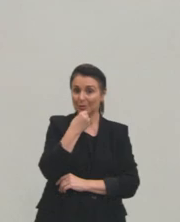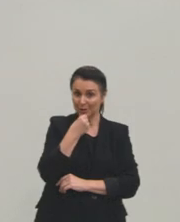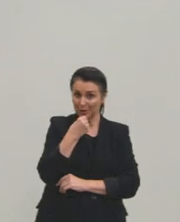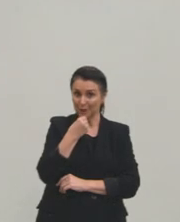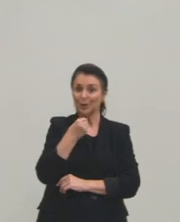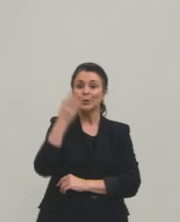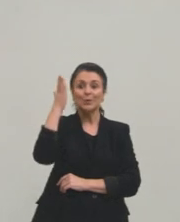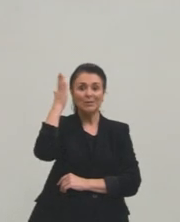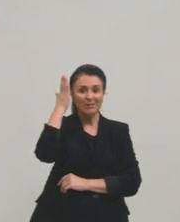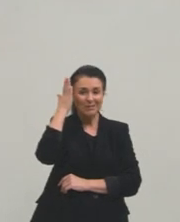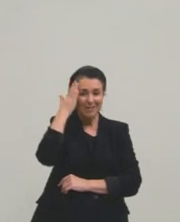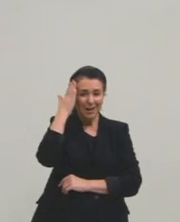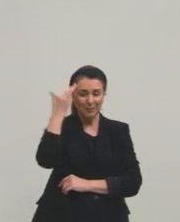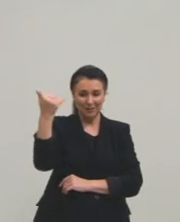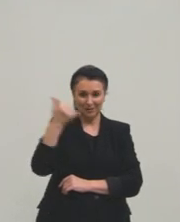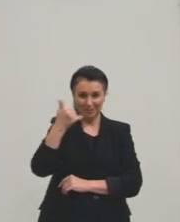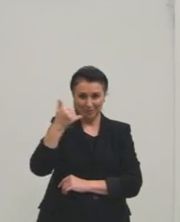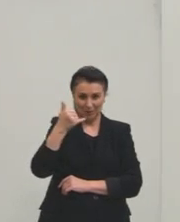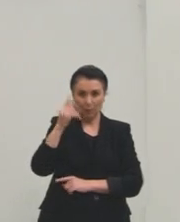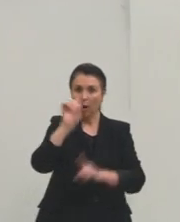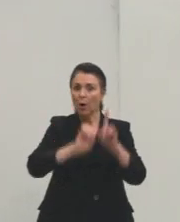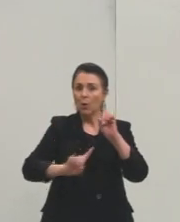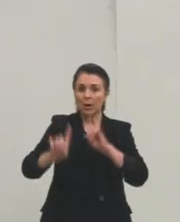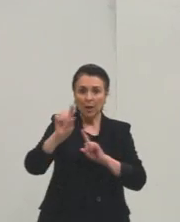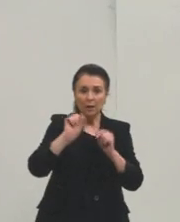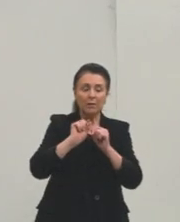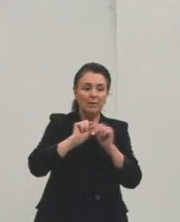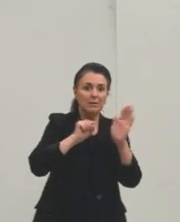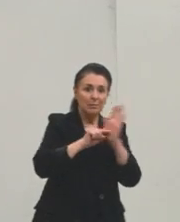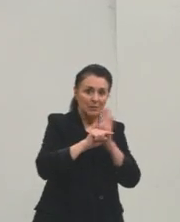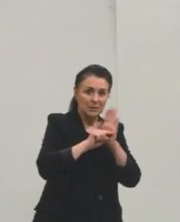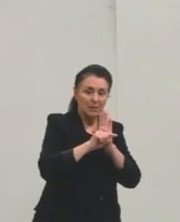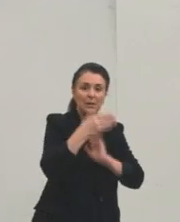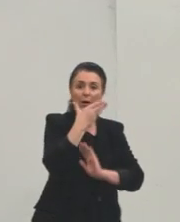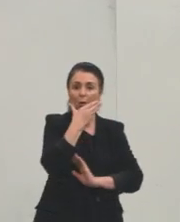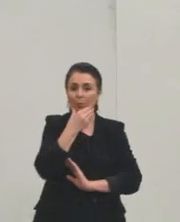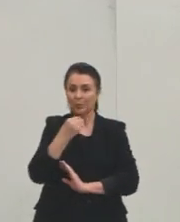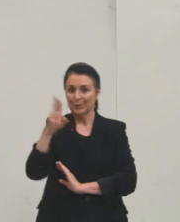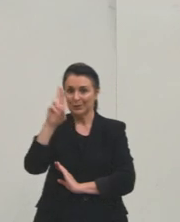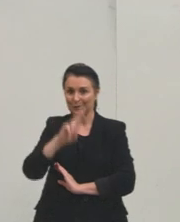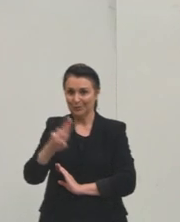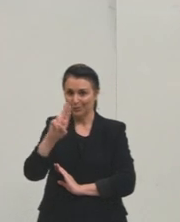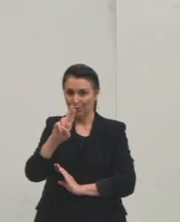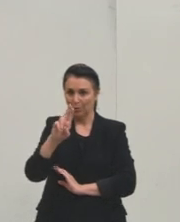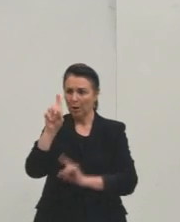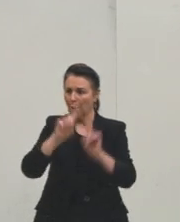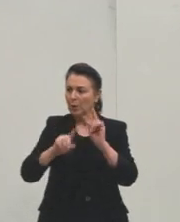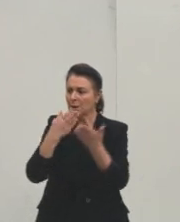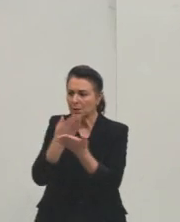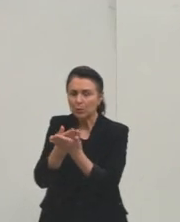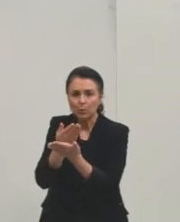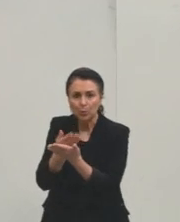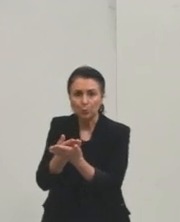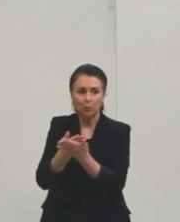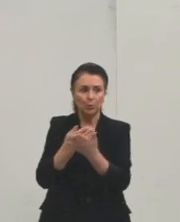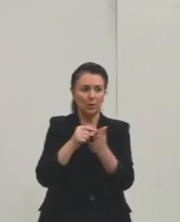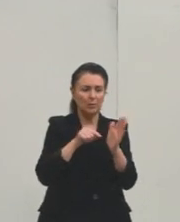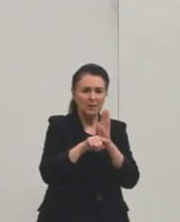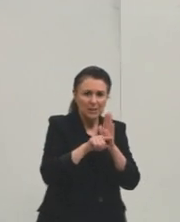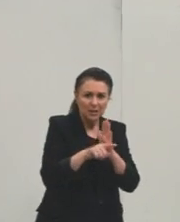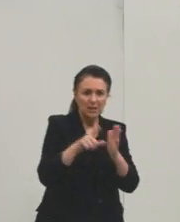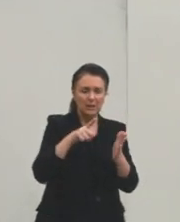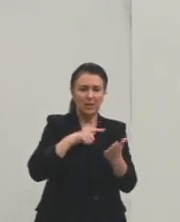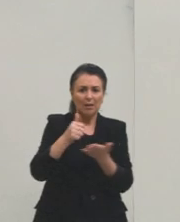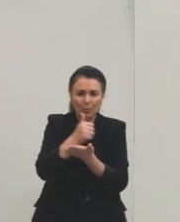de alguém que pesquisou né que é um estudioso no assunto que tem embasamento